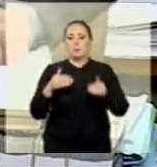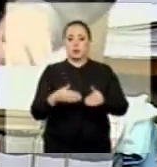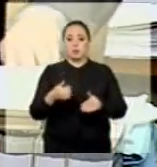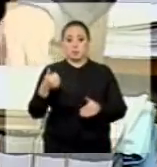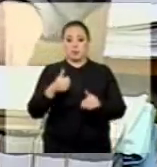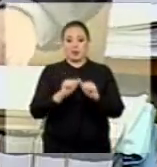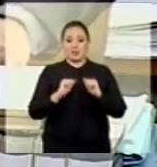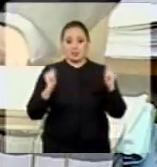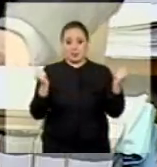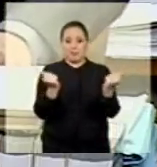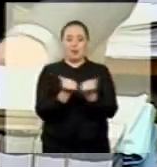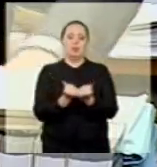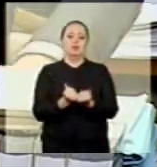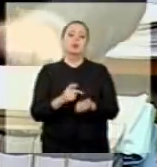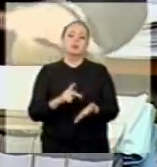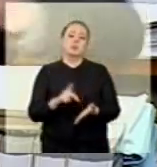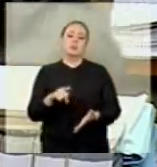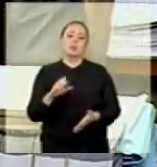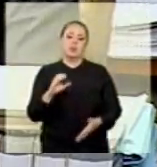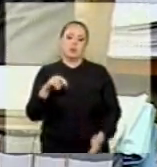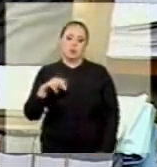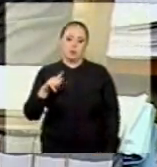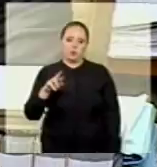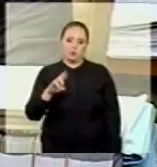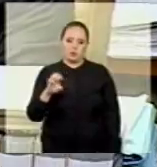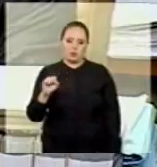membro do Congresso Constituinte de